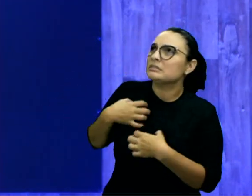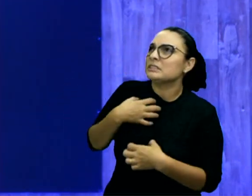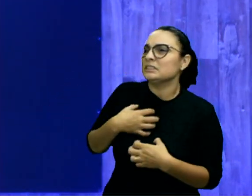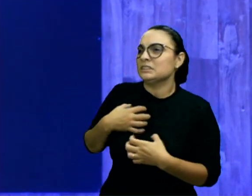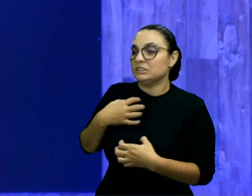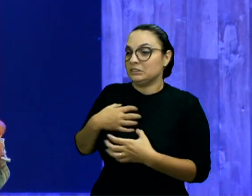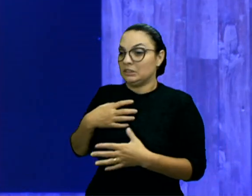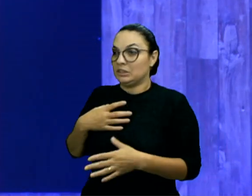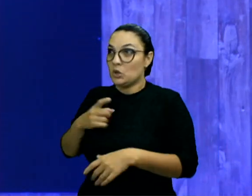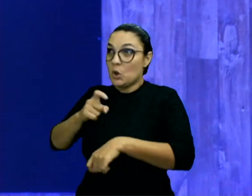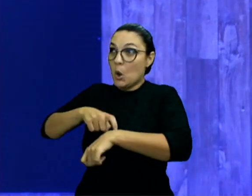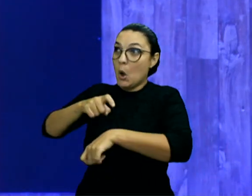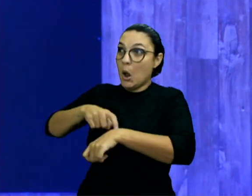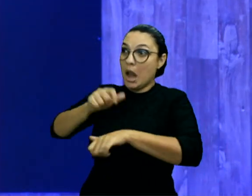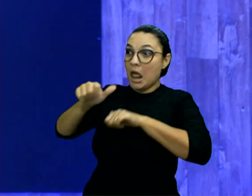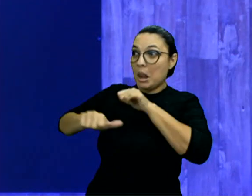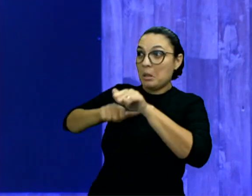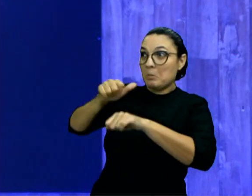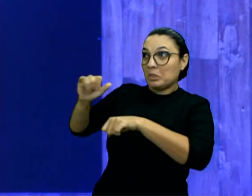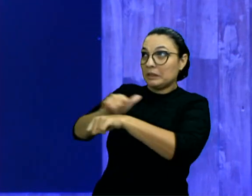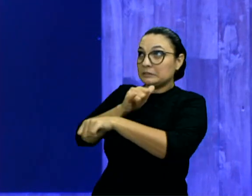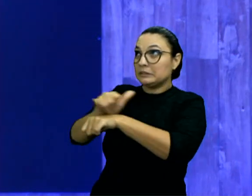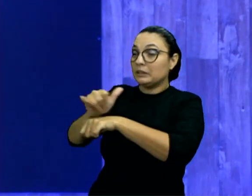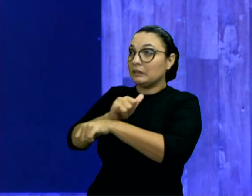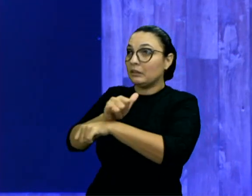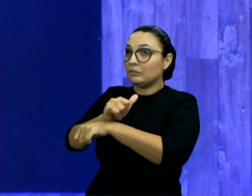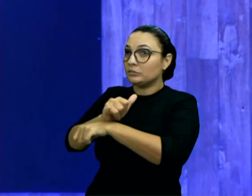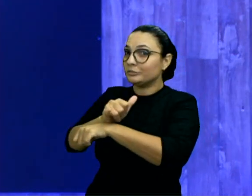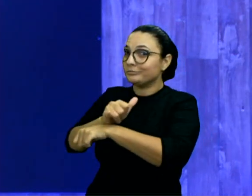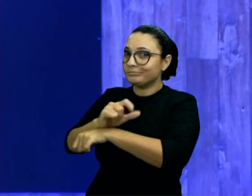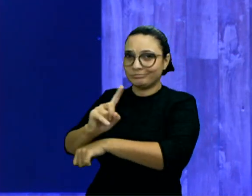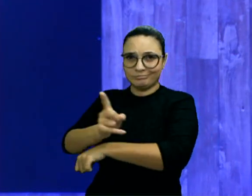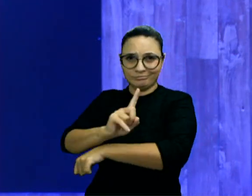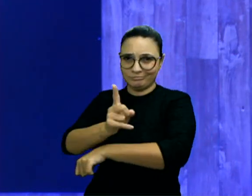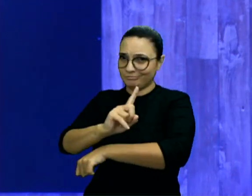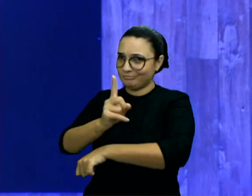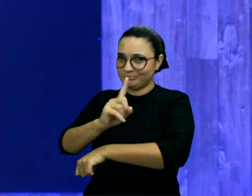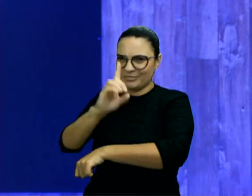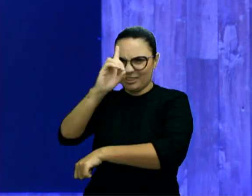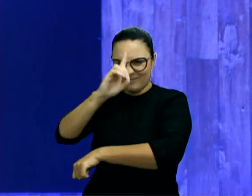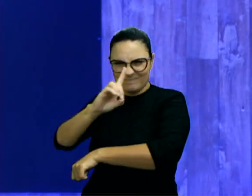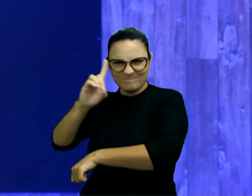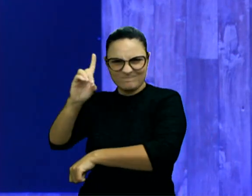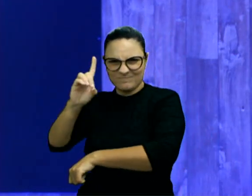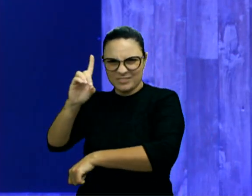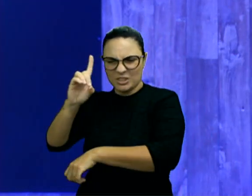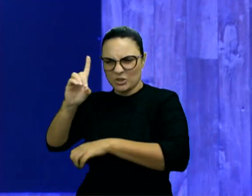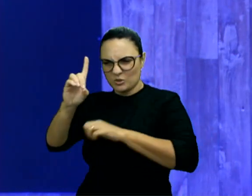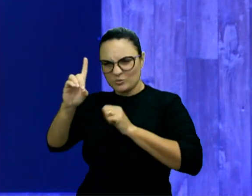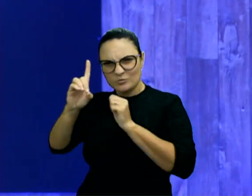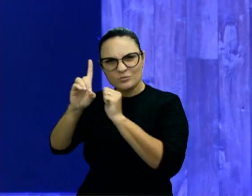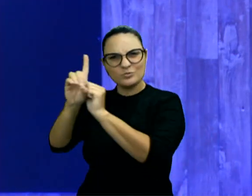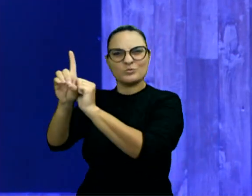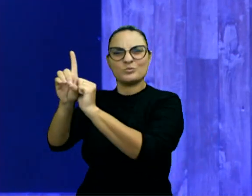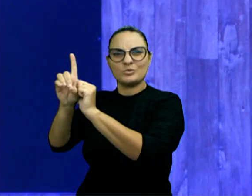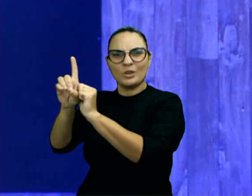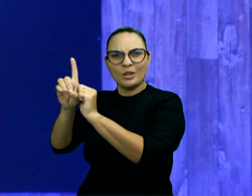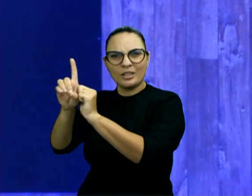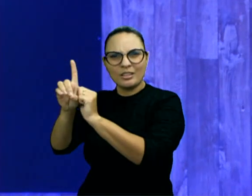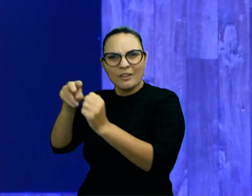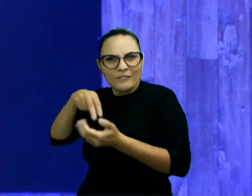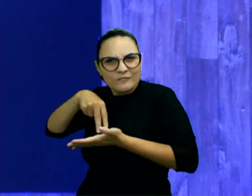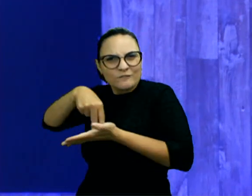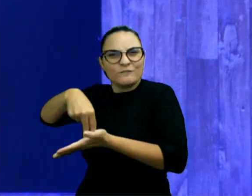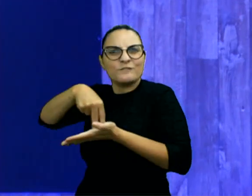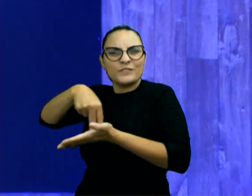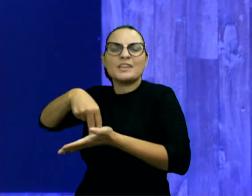mudada aqui nos meus horários, tal, para... Daniel permaneceu firme com o Senhor, ele não mudou a